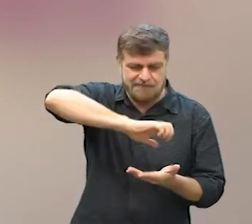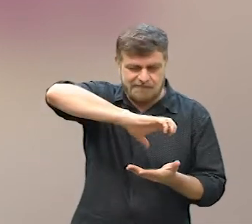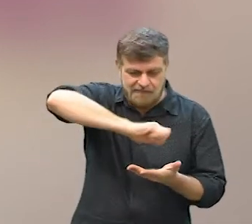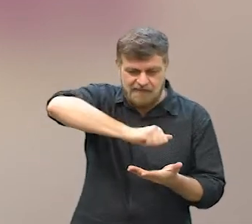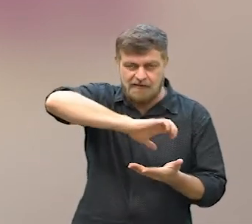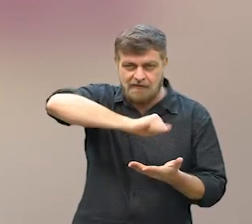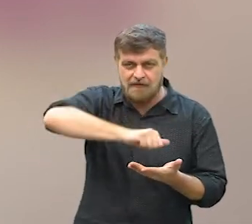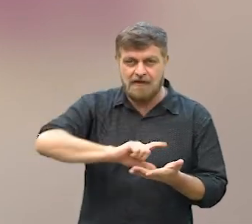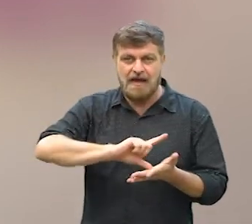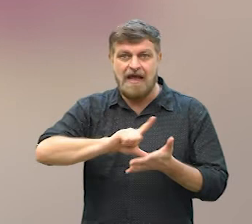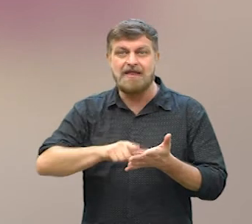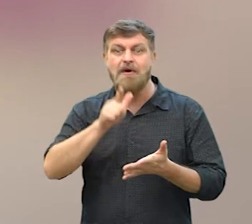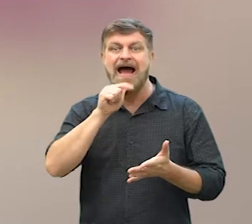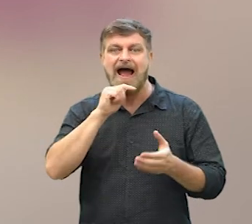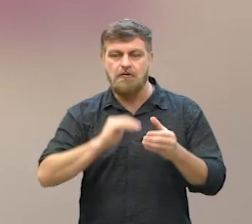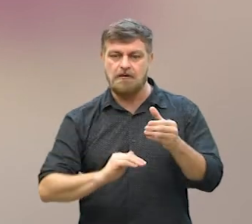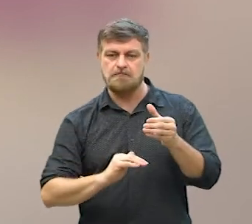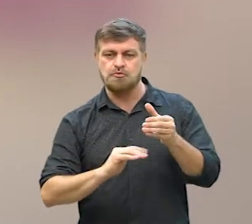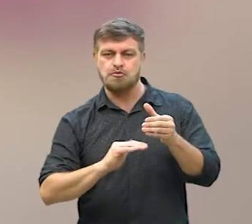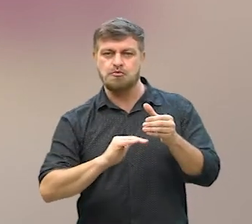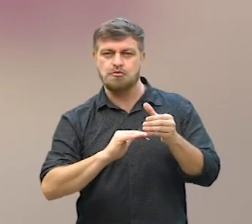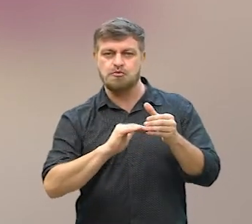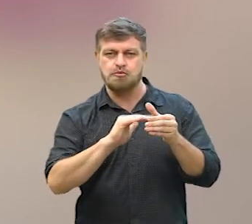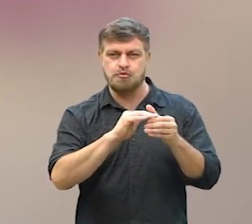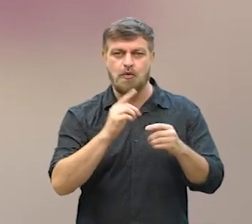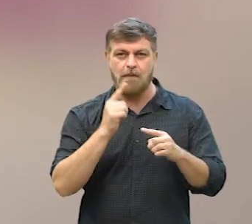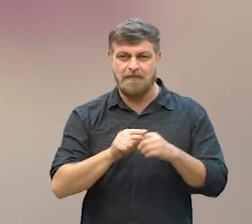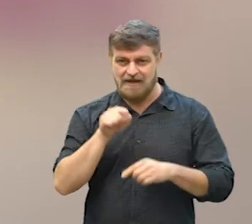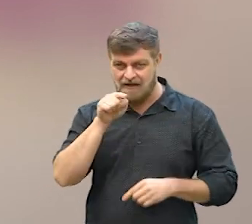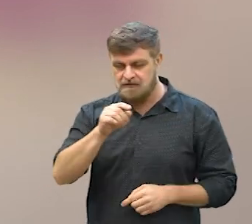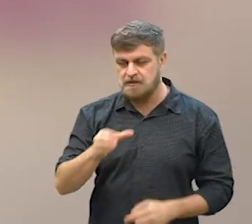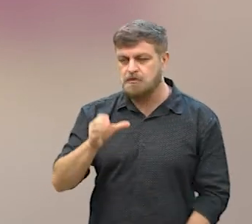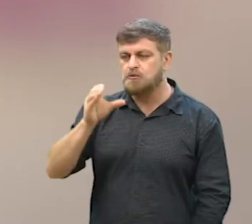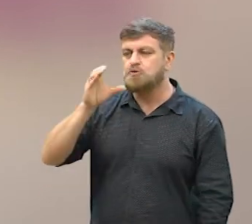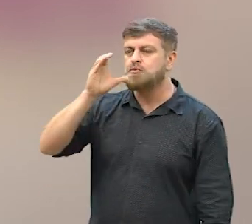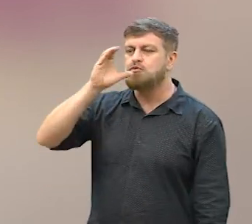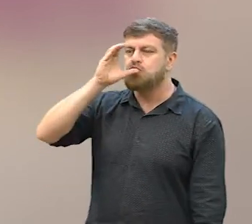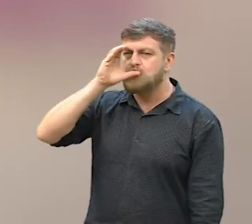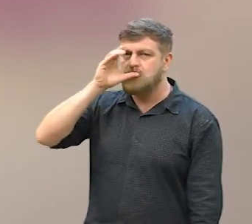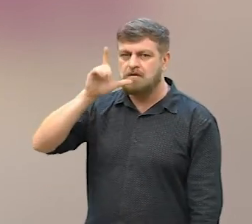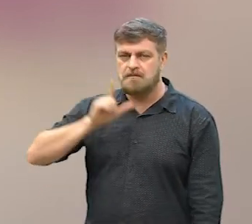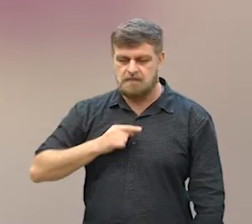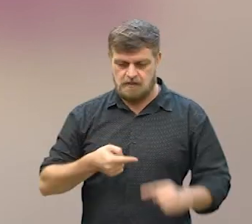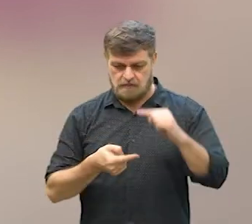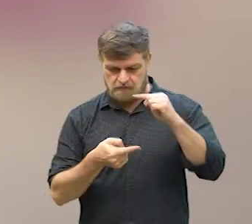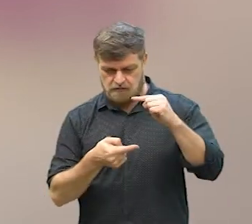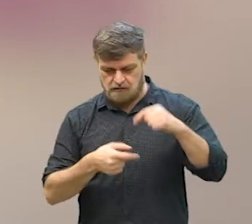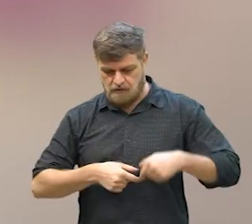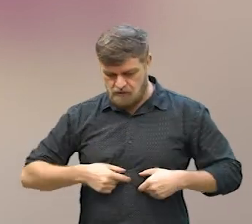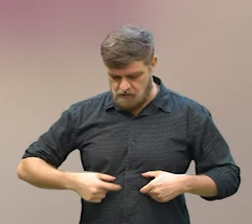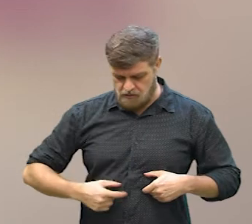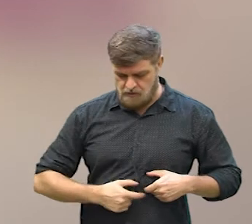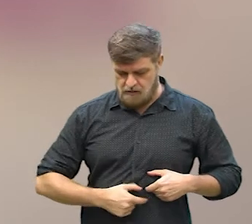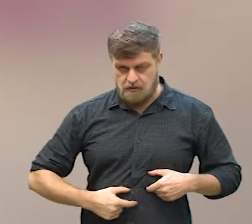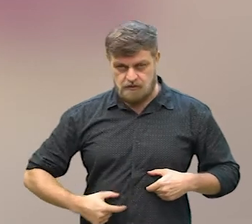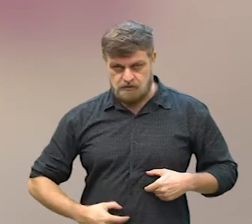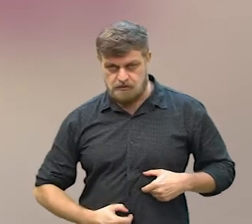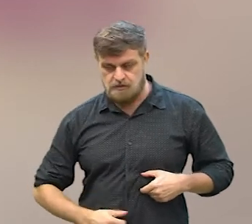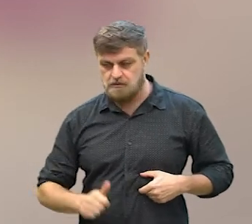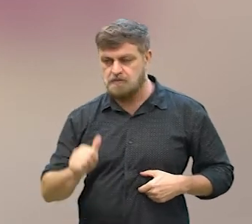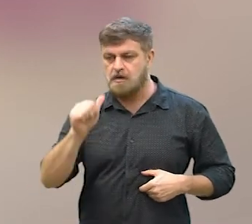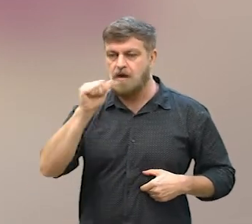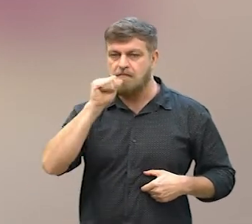o copo de 250 ml com água, porque aí ele vai te dar um maior volume no seu intestino, né, e no